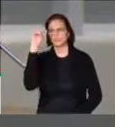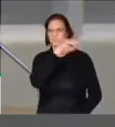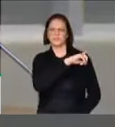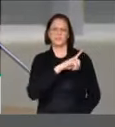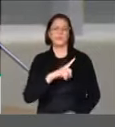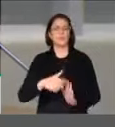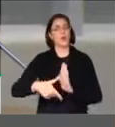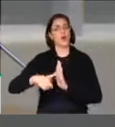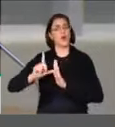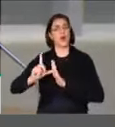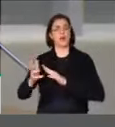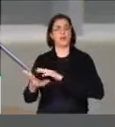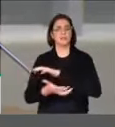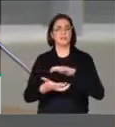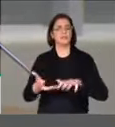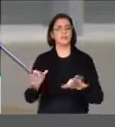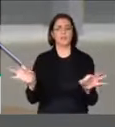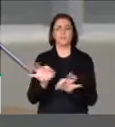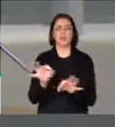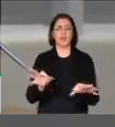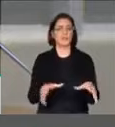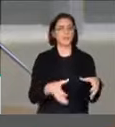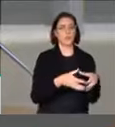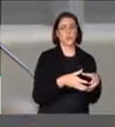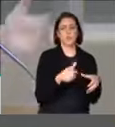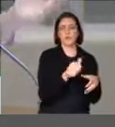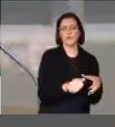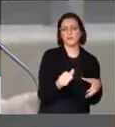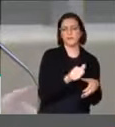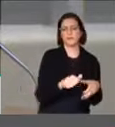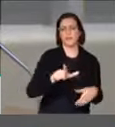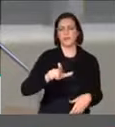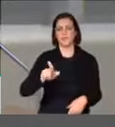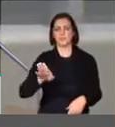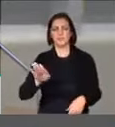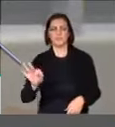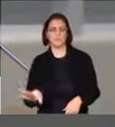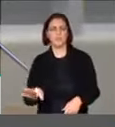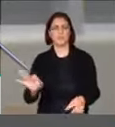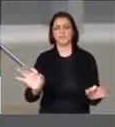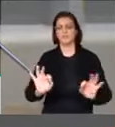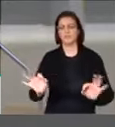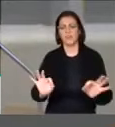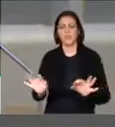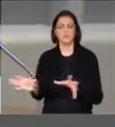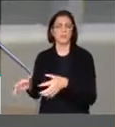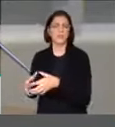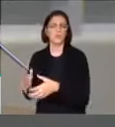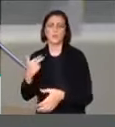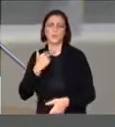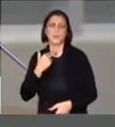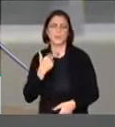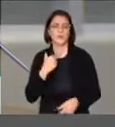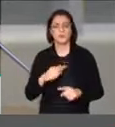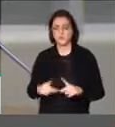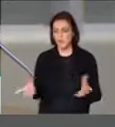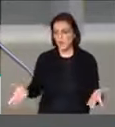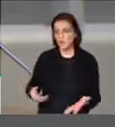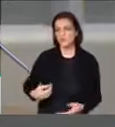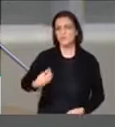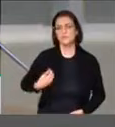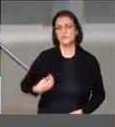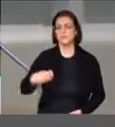Stonewall, sem associações LGBTs, sem a possibilidade ou com pouquíssimas possibilidades de auto-organização, e cá estamos